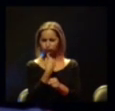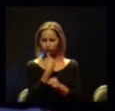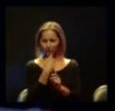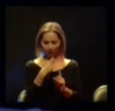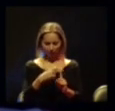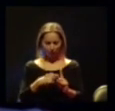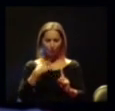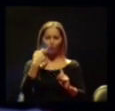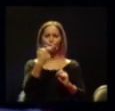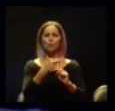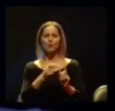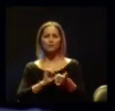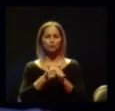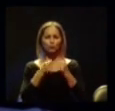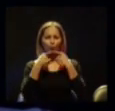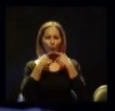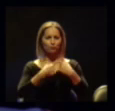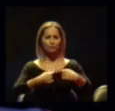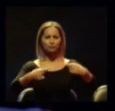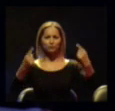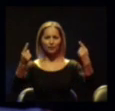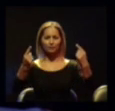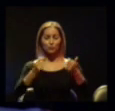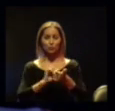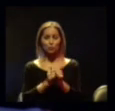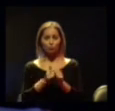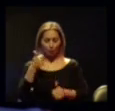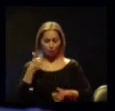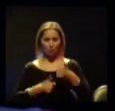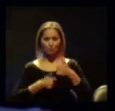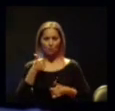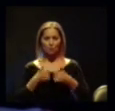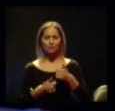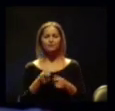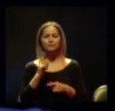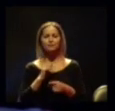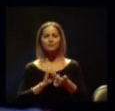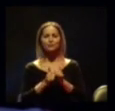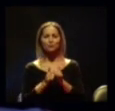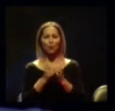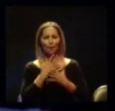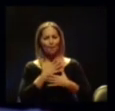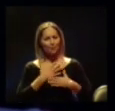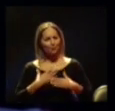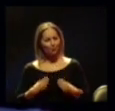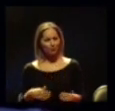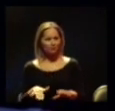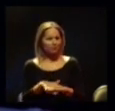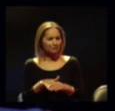ano inteiro do desporto popular, de desporto nas grandes competições e de desporto pelo prazer da